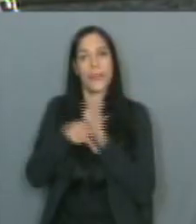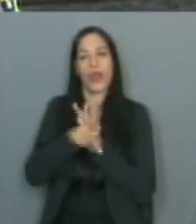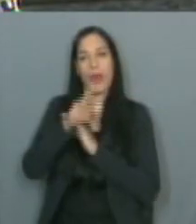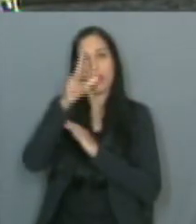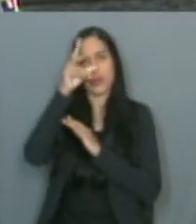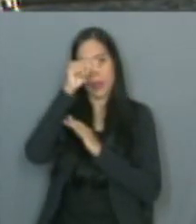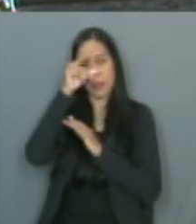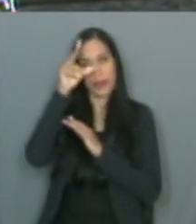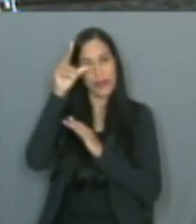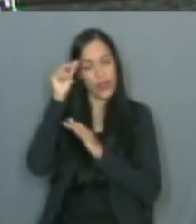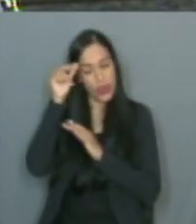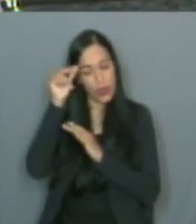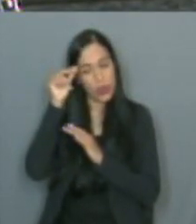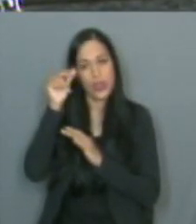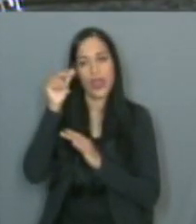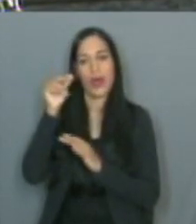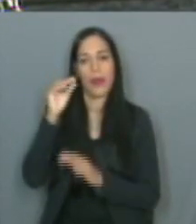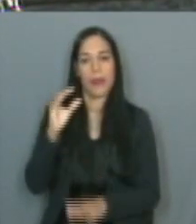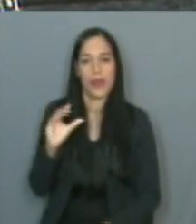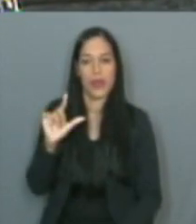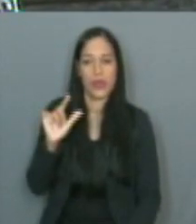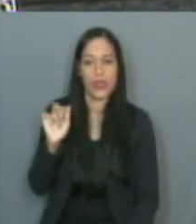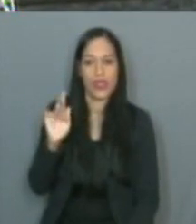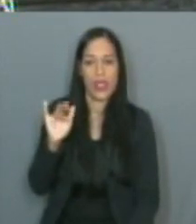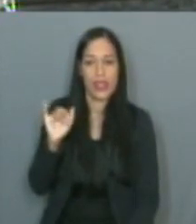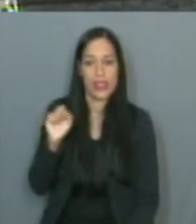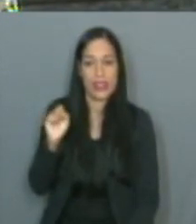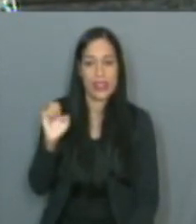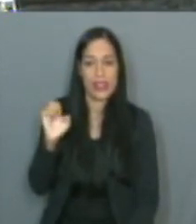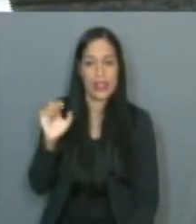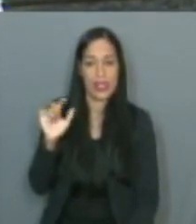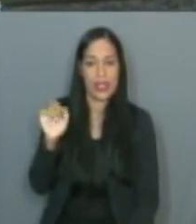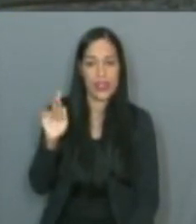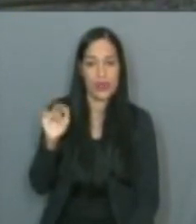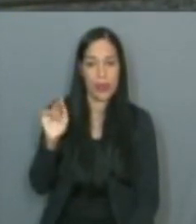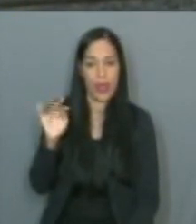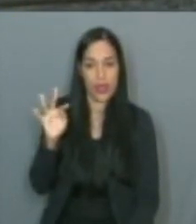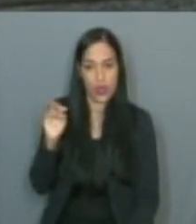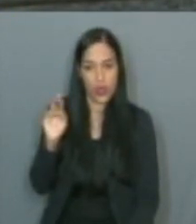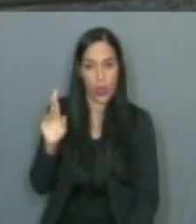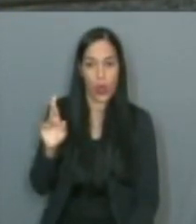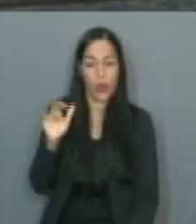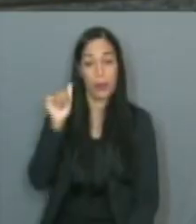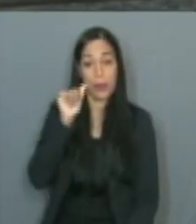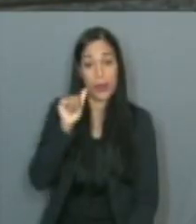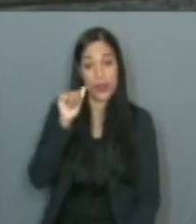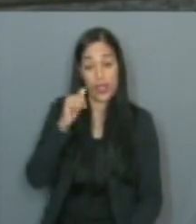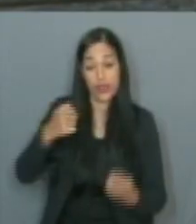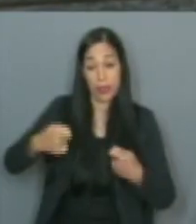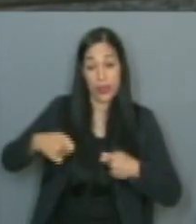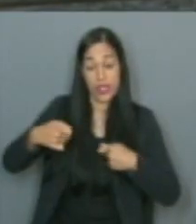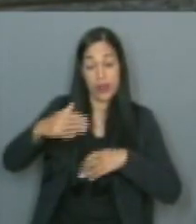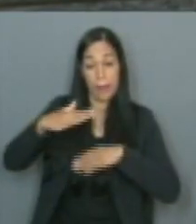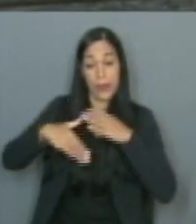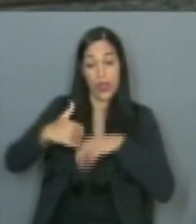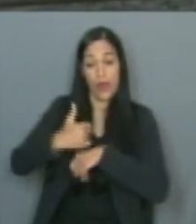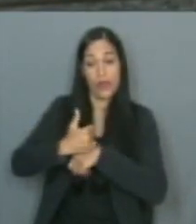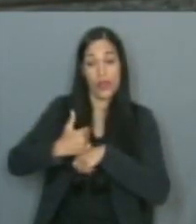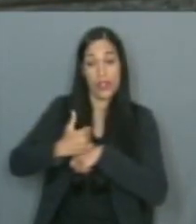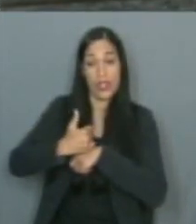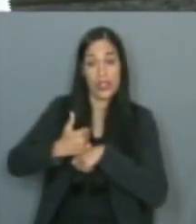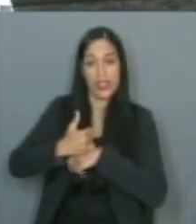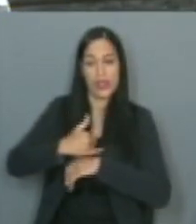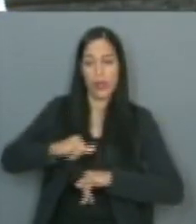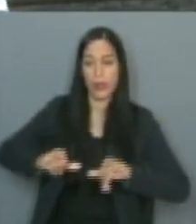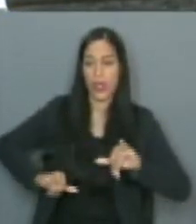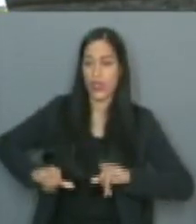prefeitura, pelo Clarice Lispector. Mulheres que estão ali precisando de uma profissionalização, porque